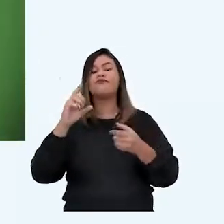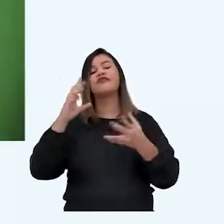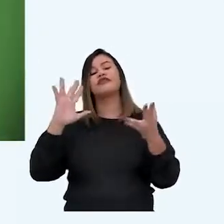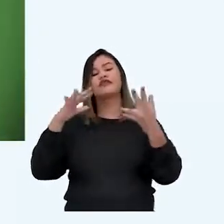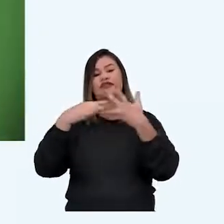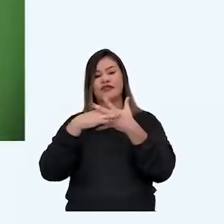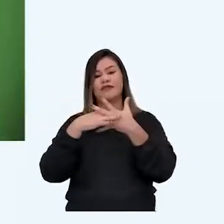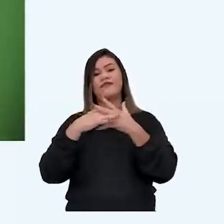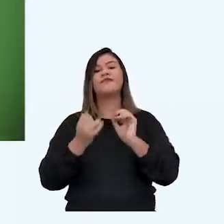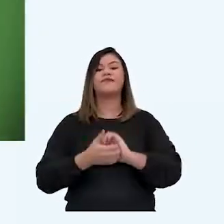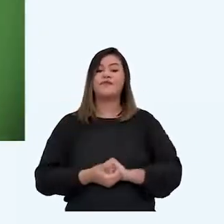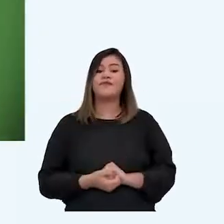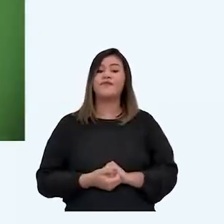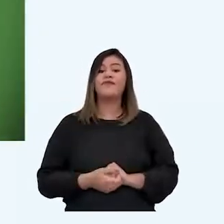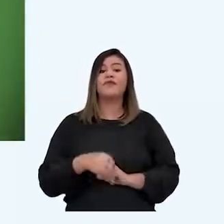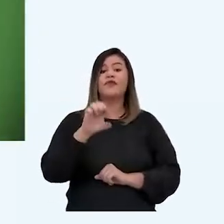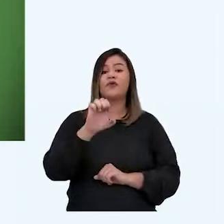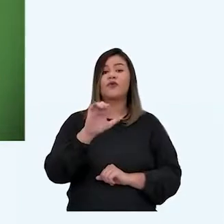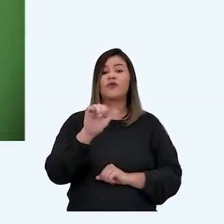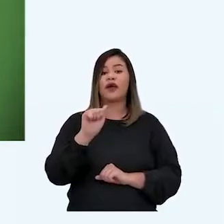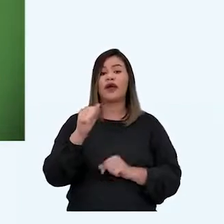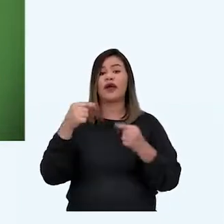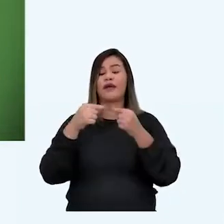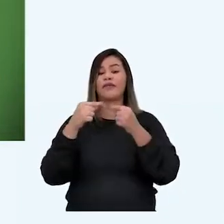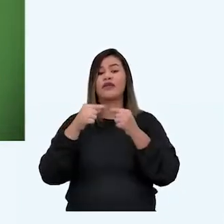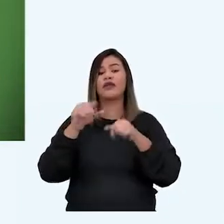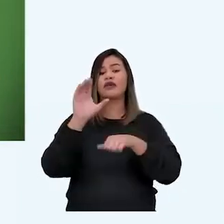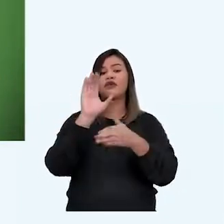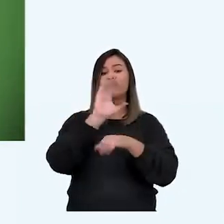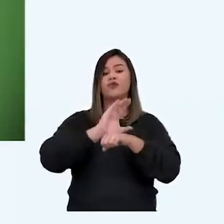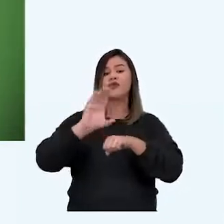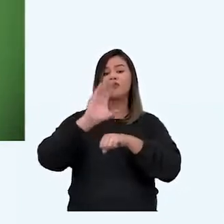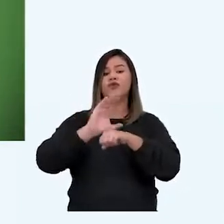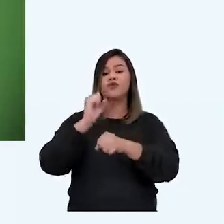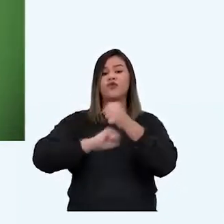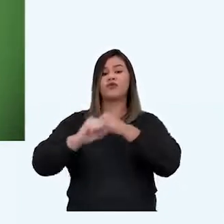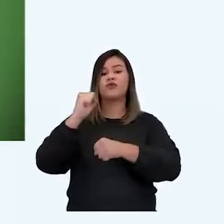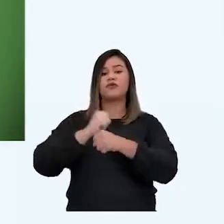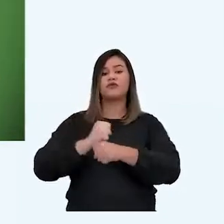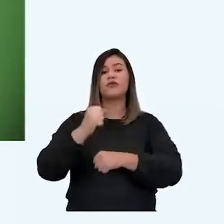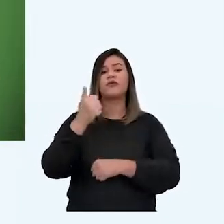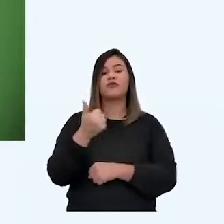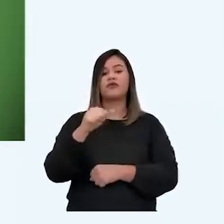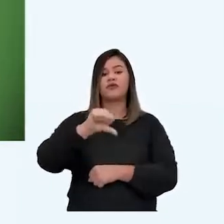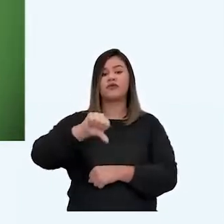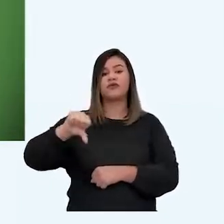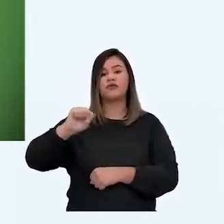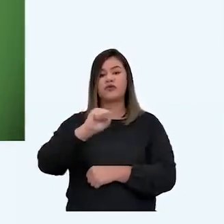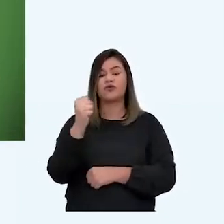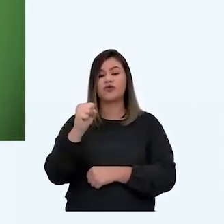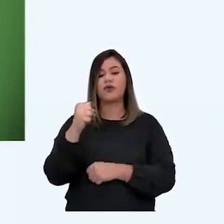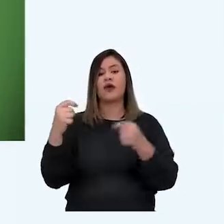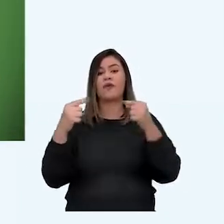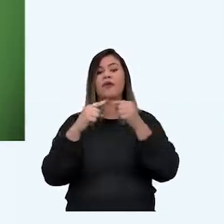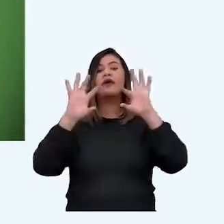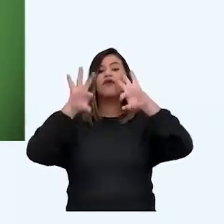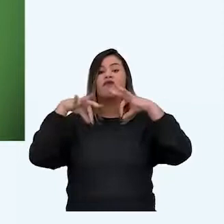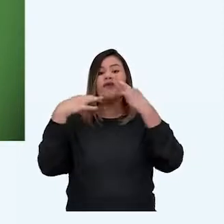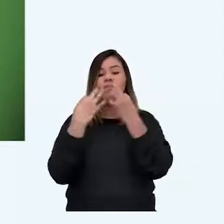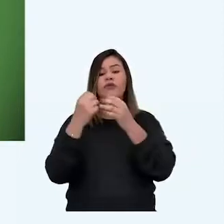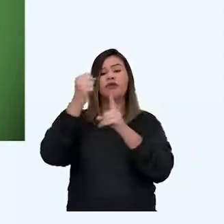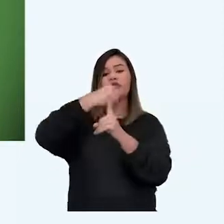O ECA veio atender uma exigência da Constituição de 1988 que determinava dever da família,